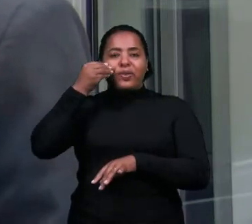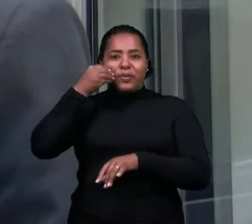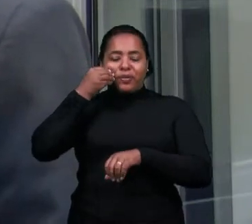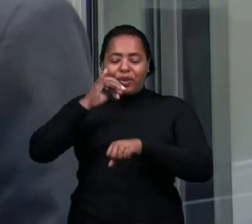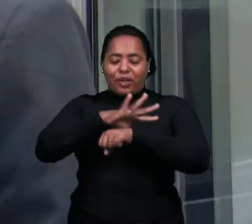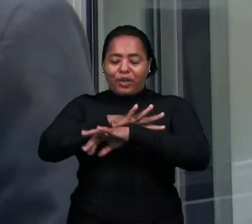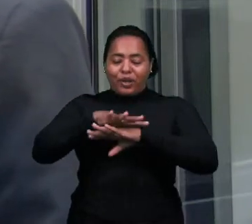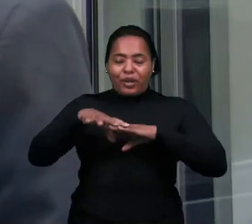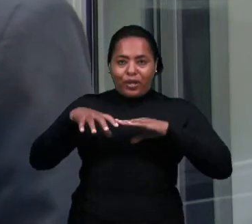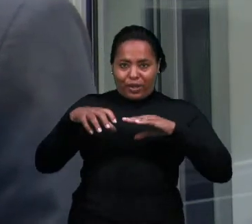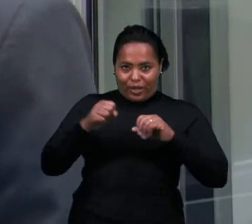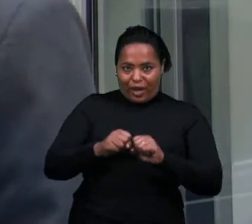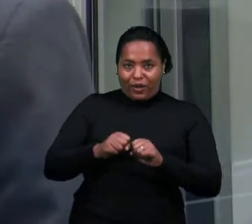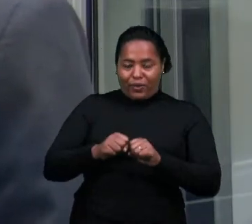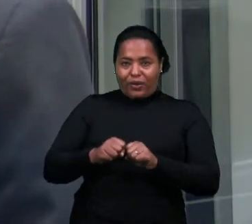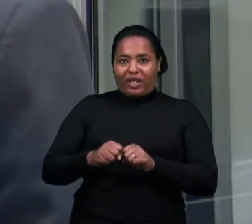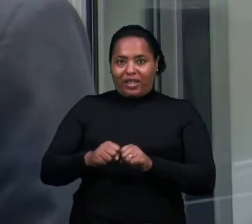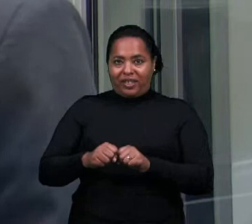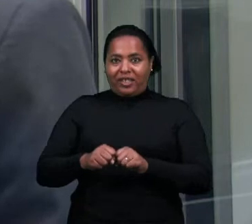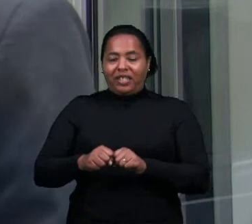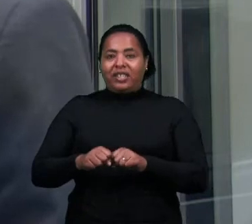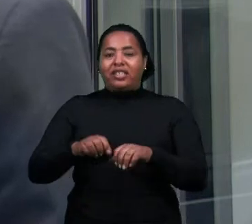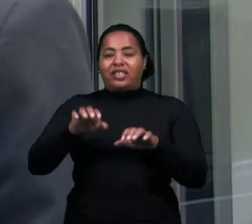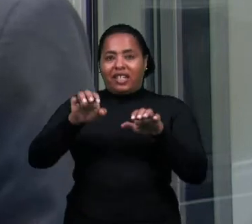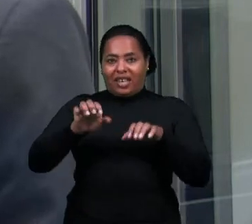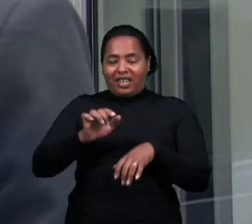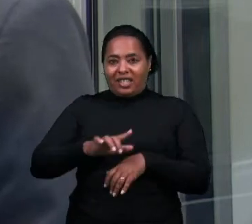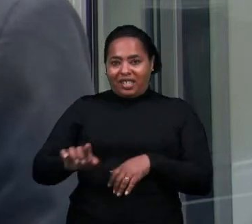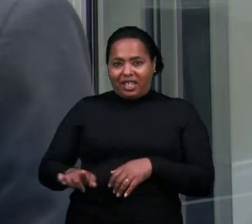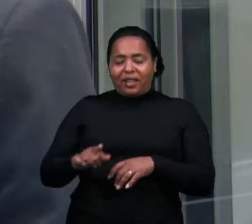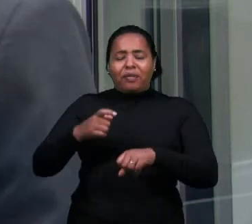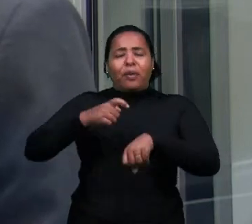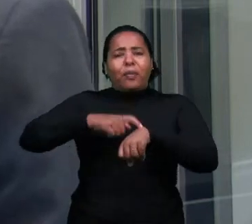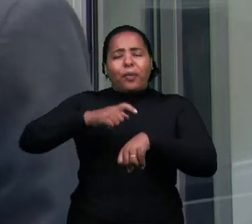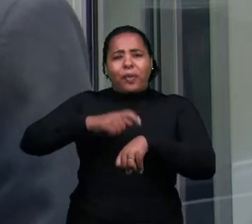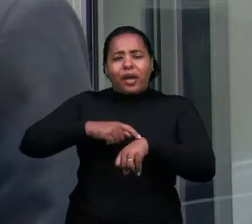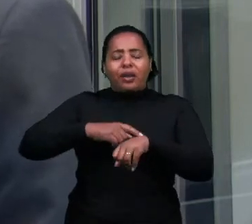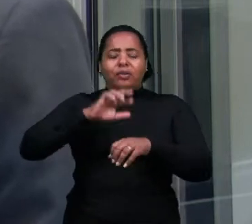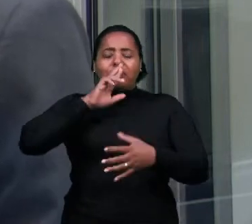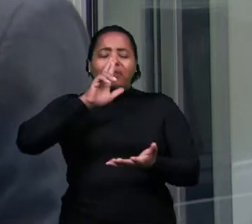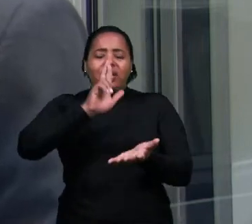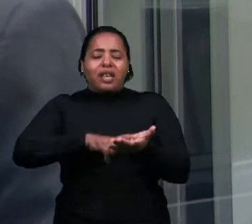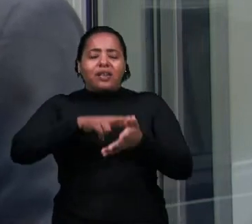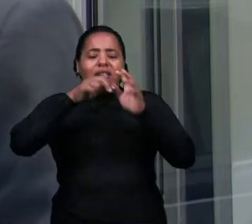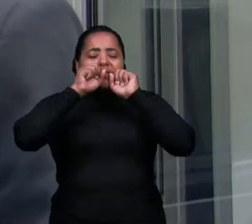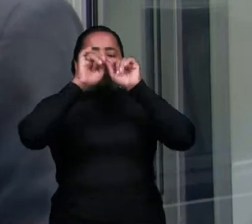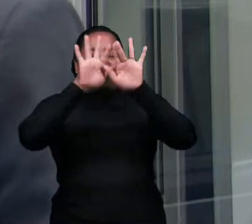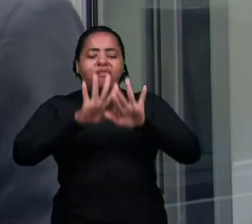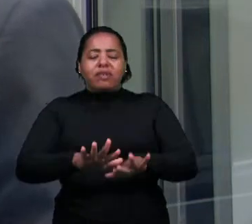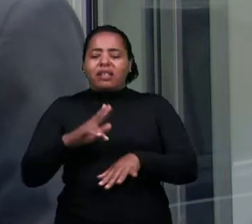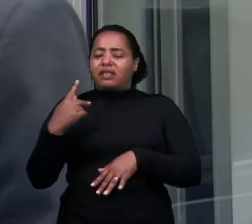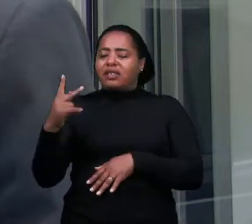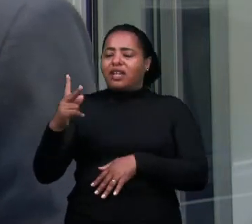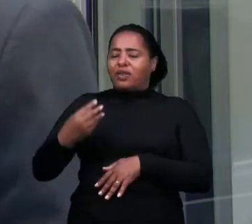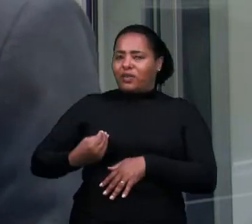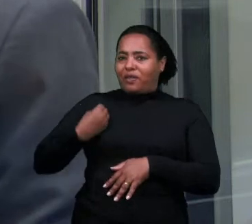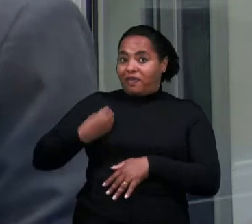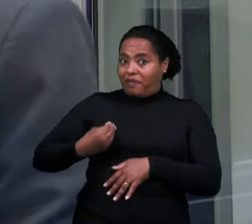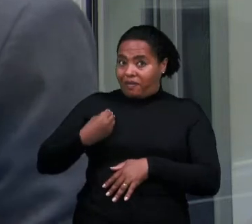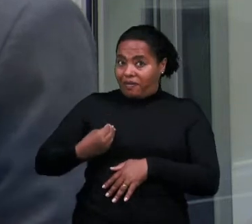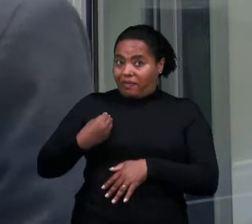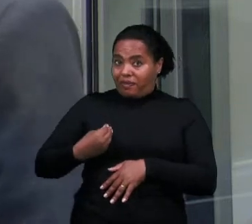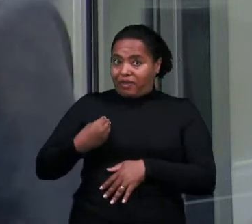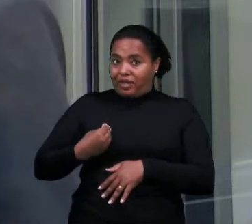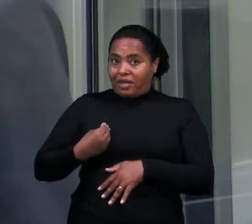de Ezequias, né? Quando Ezequias vê aquele resultado de uma grande bênção na sua vida e ele então